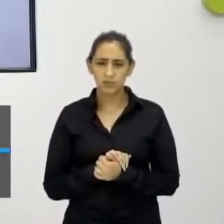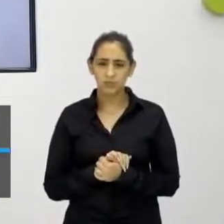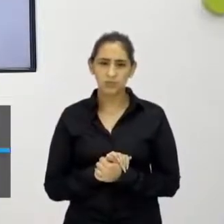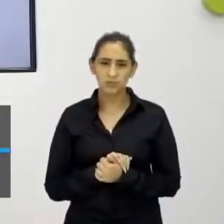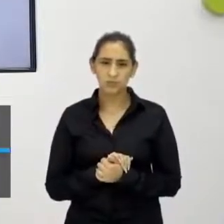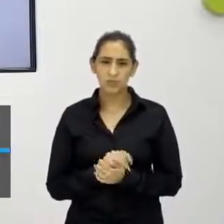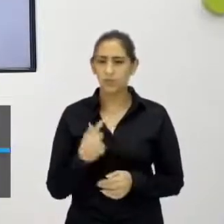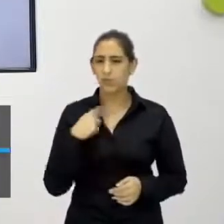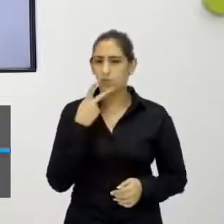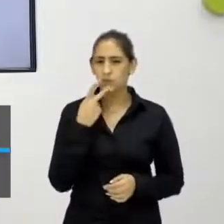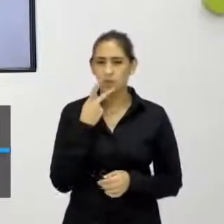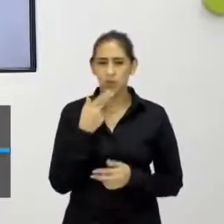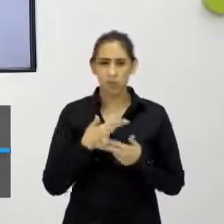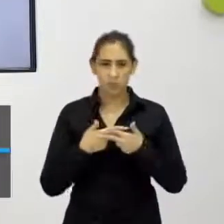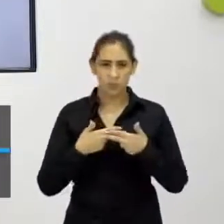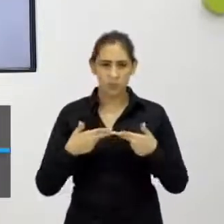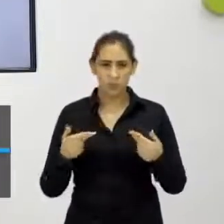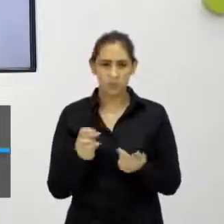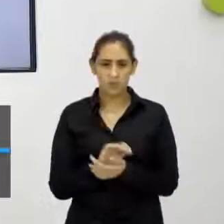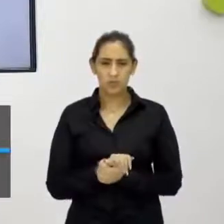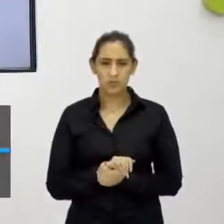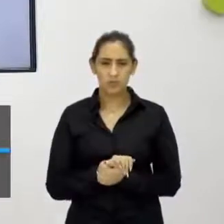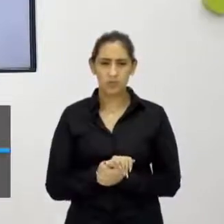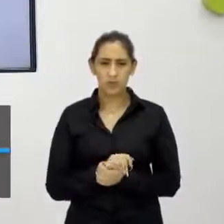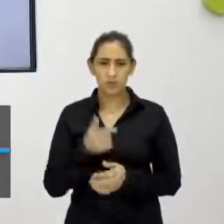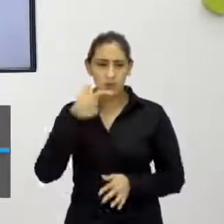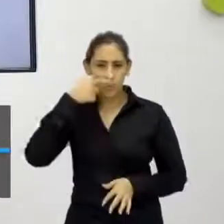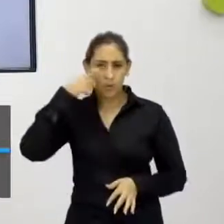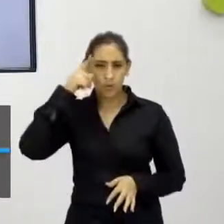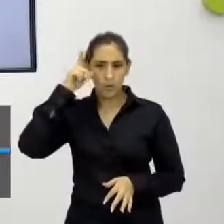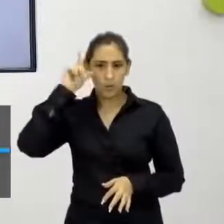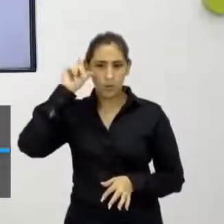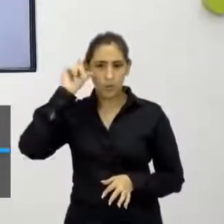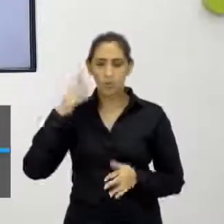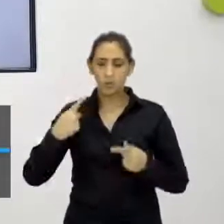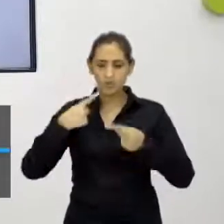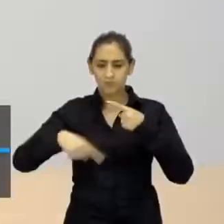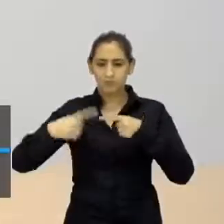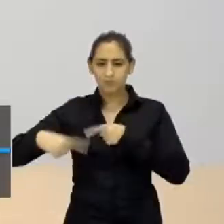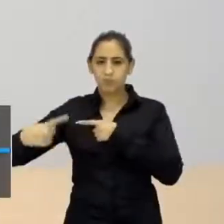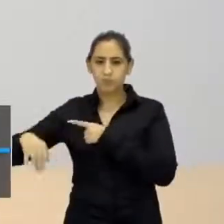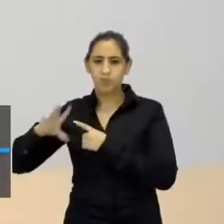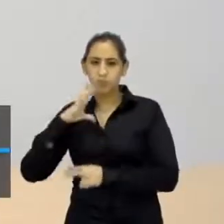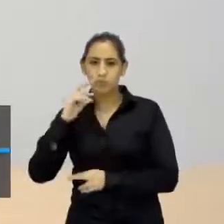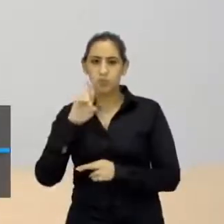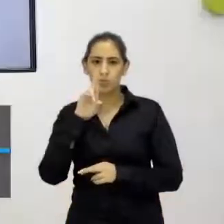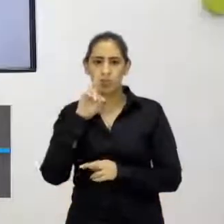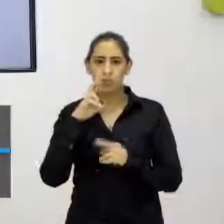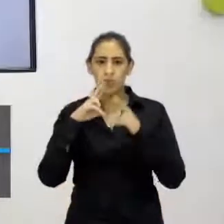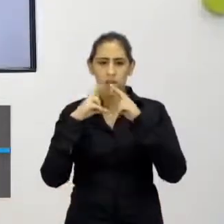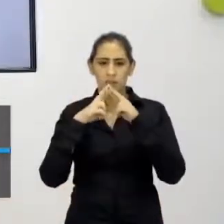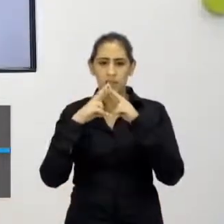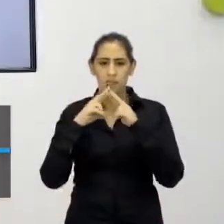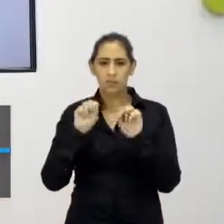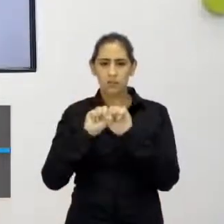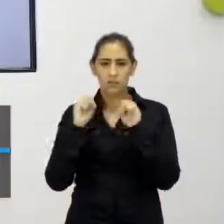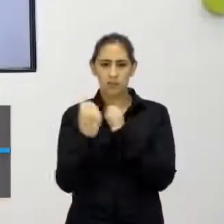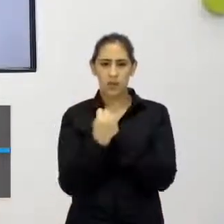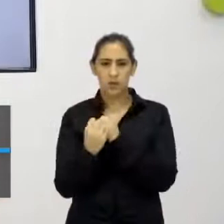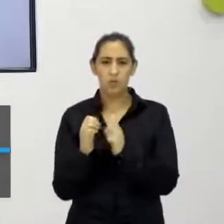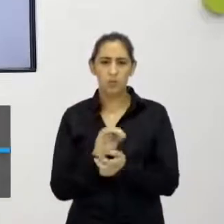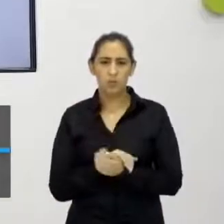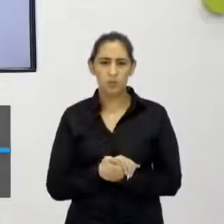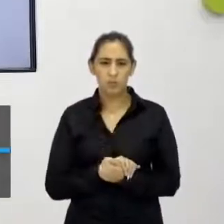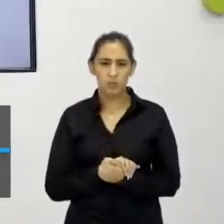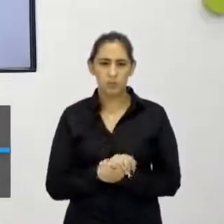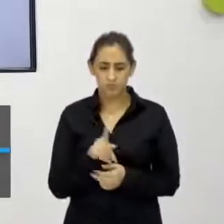quando eu falo algo e sou mal entendido. Por exemplo, você está lá naquilo que caiu ontem caiu todas as redes, né? Caíram tudo, caiu tudo, ficou todo mundo mudo. E aí, na hora de você